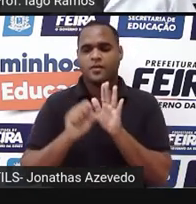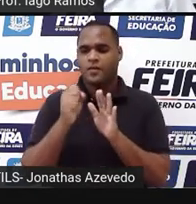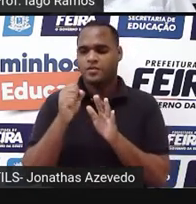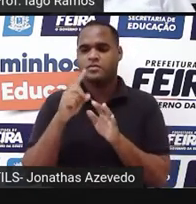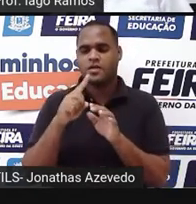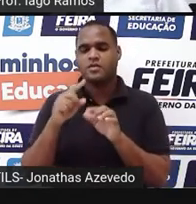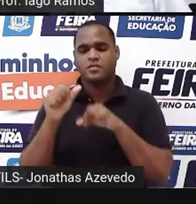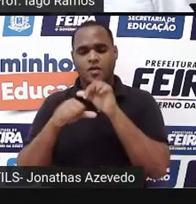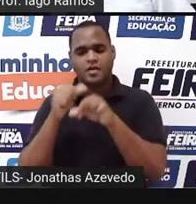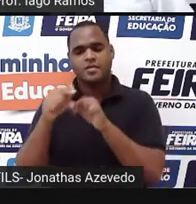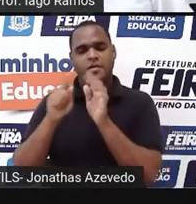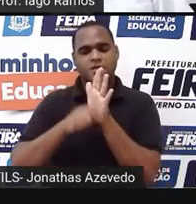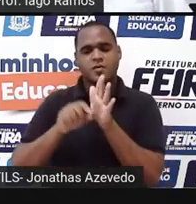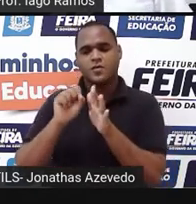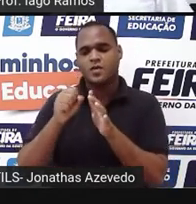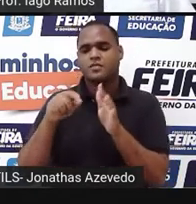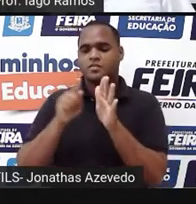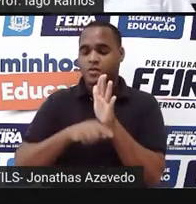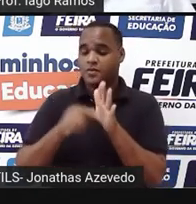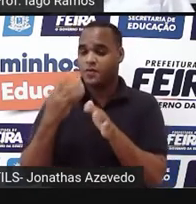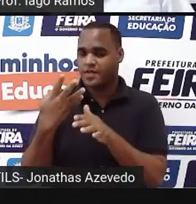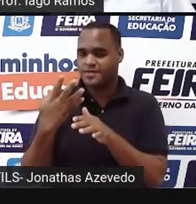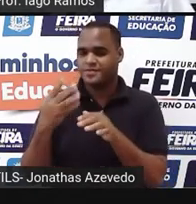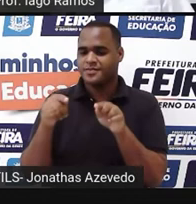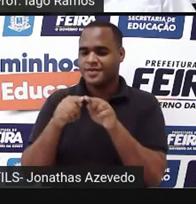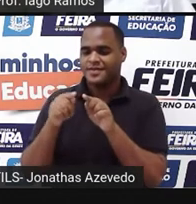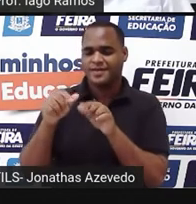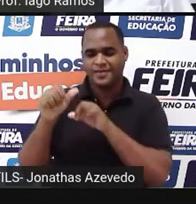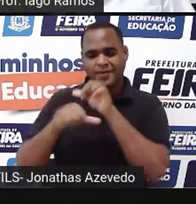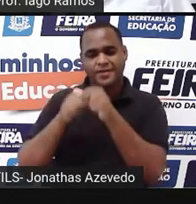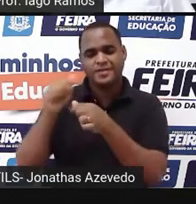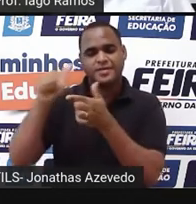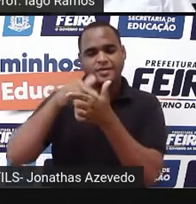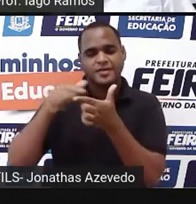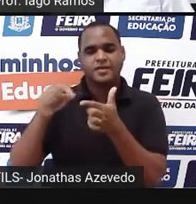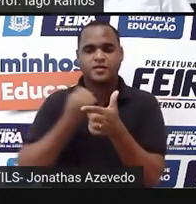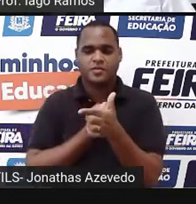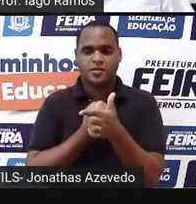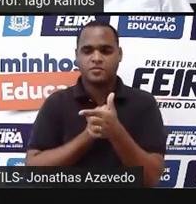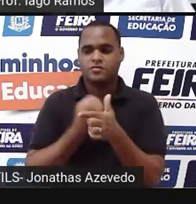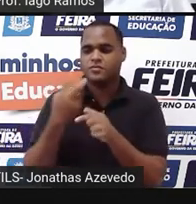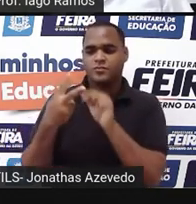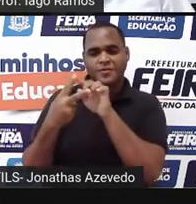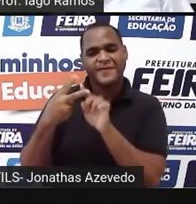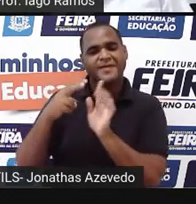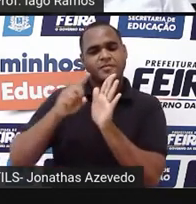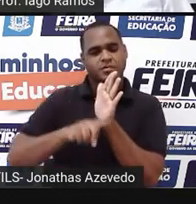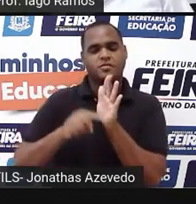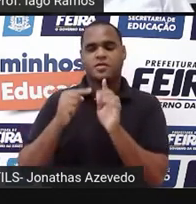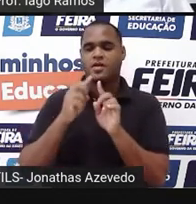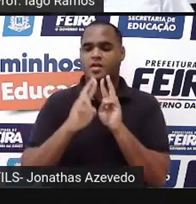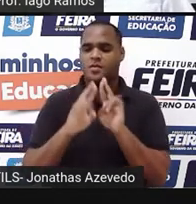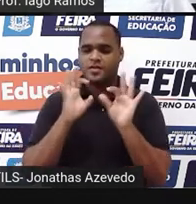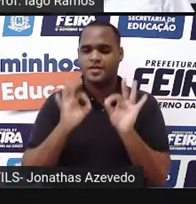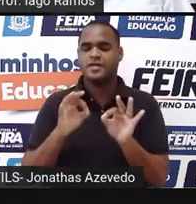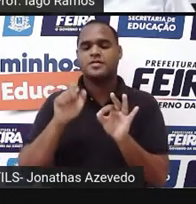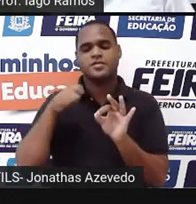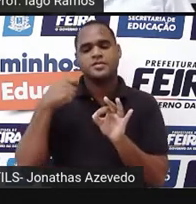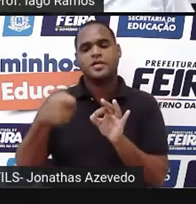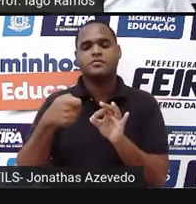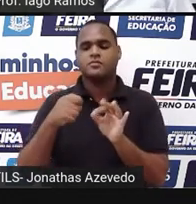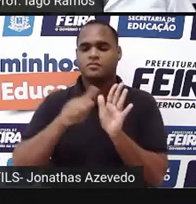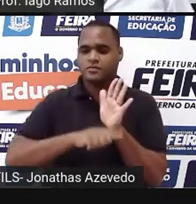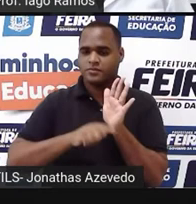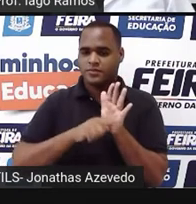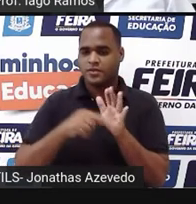menos 8 por menos 4, numa divisão onde os dois números são negativos, o resultado é positivo, tá bom? Então, a